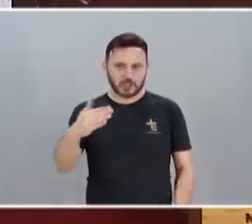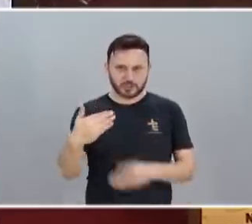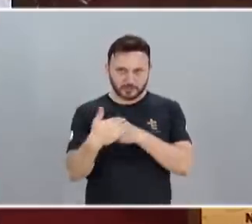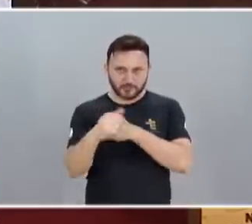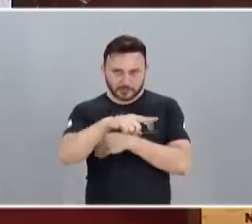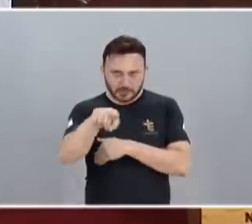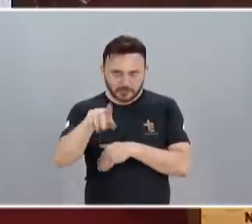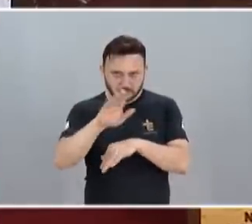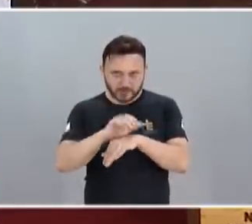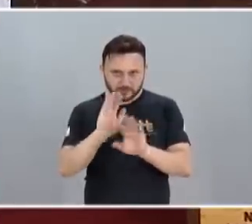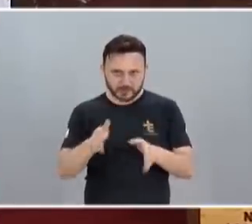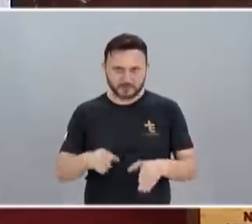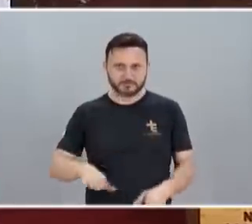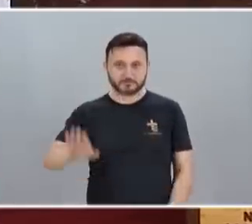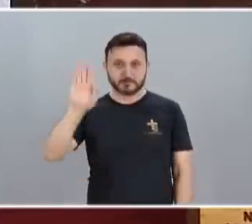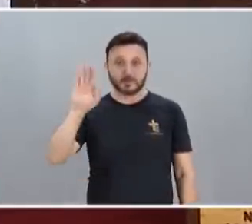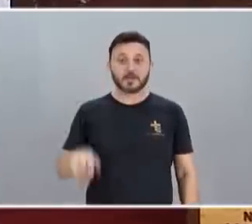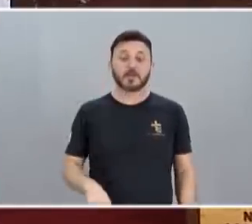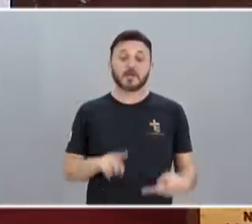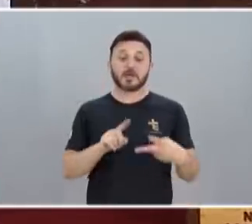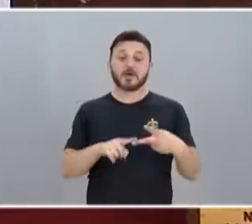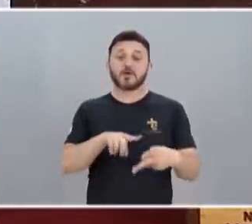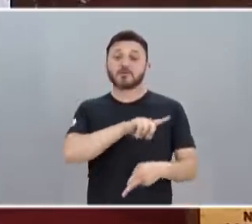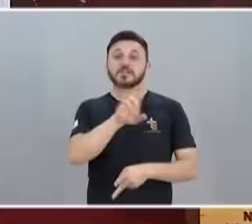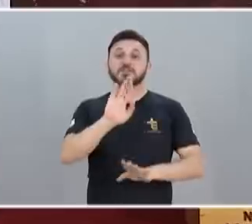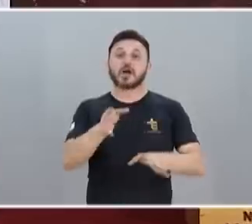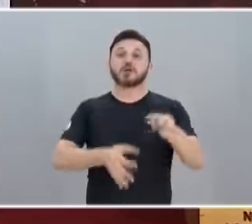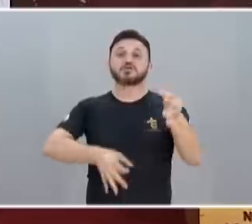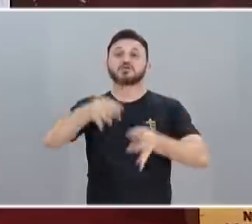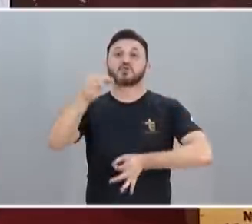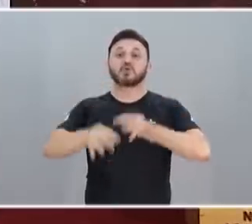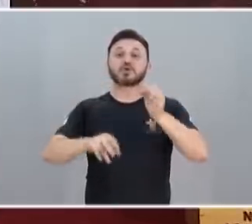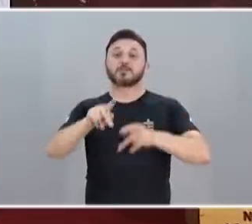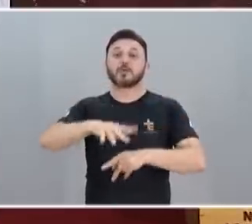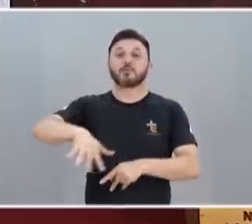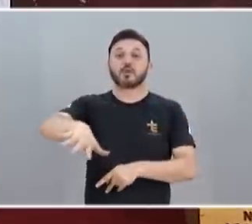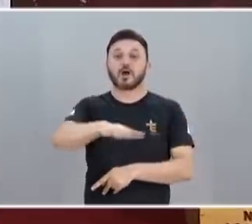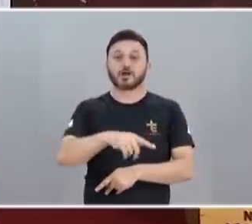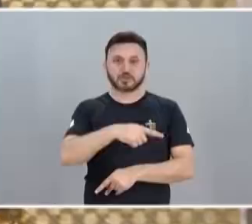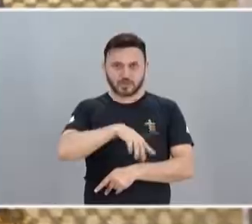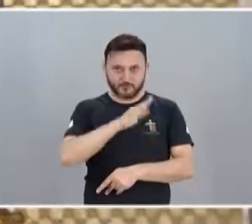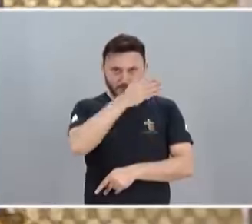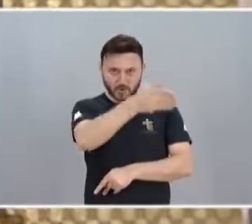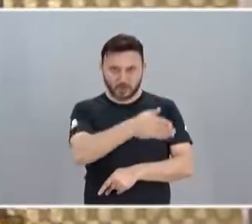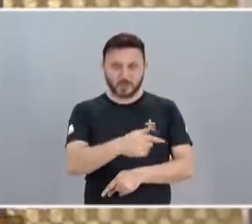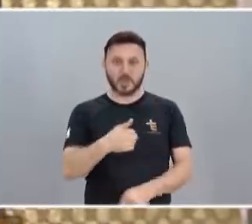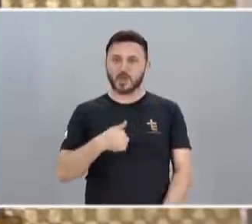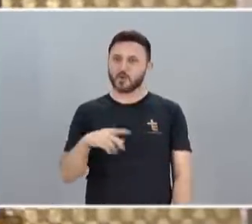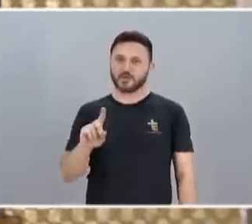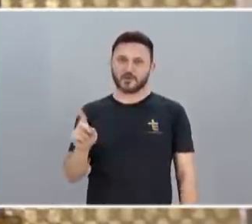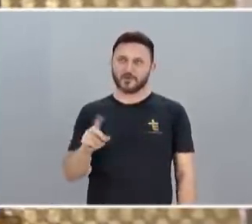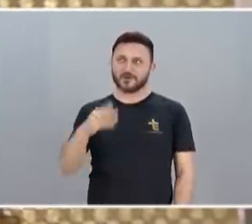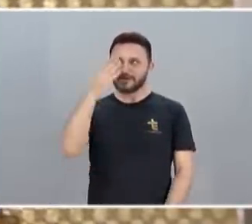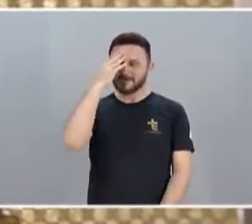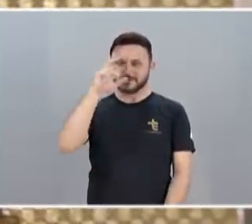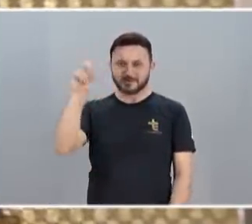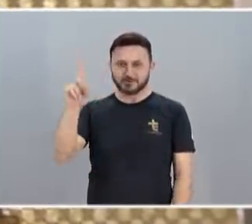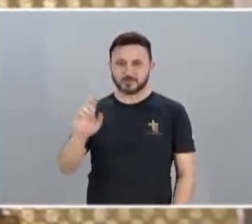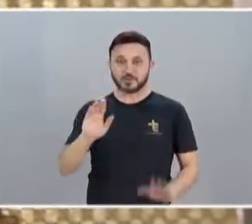Segundo, alguém já participou de um júri popular? Eu não fui, graças a Deus.